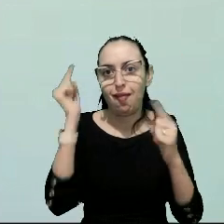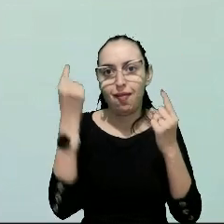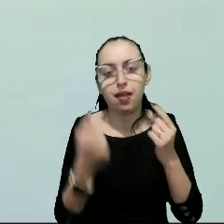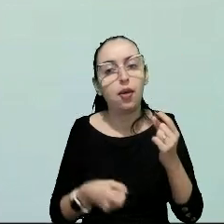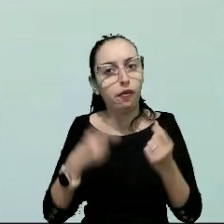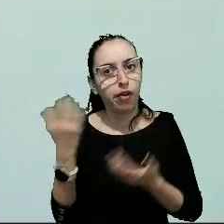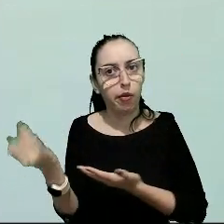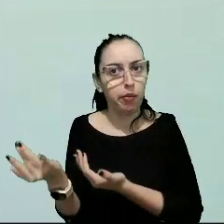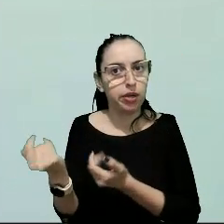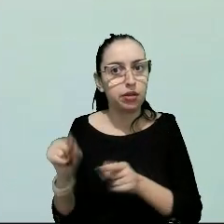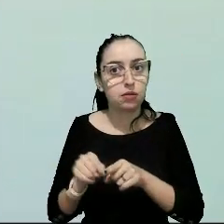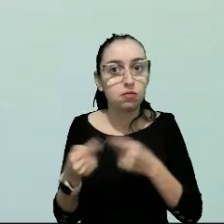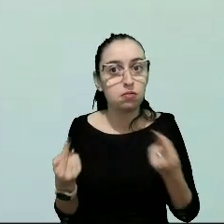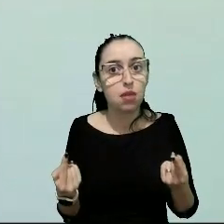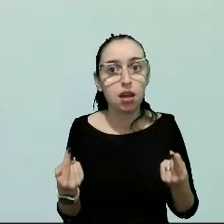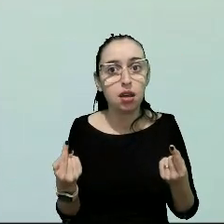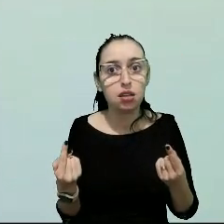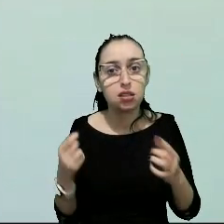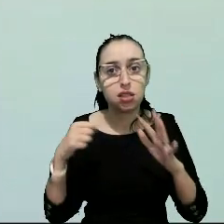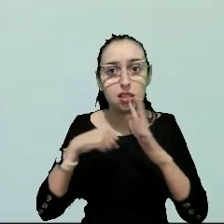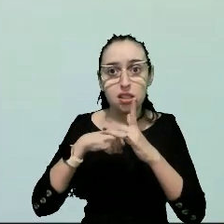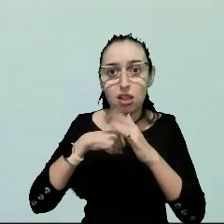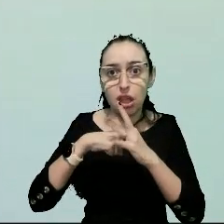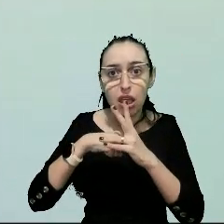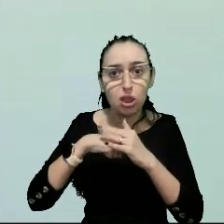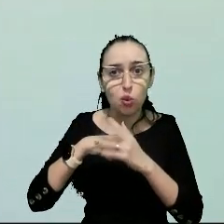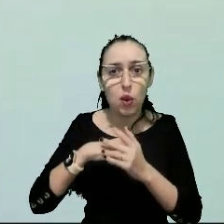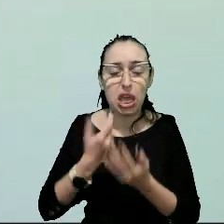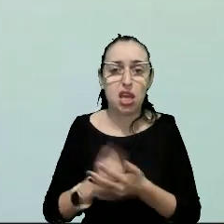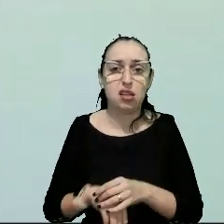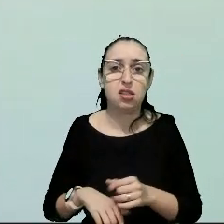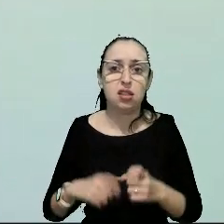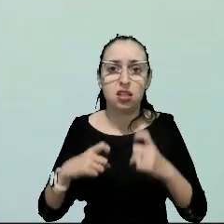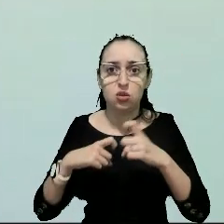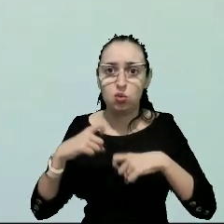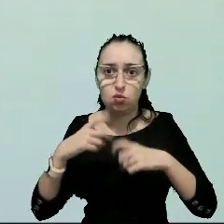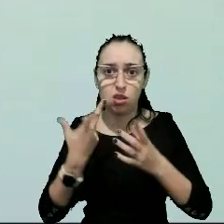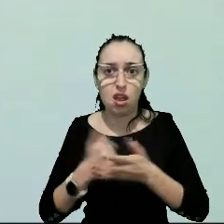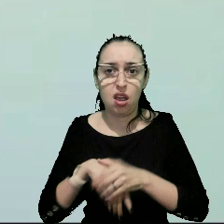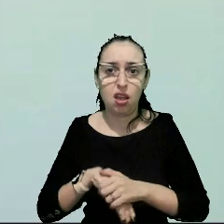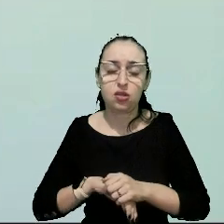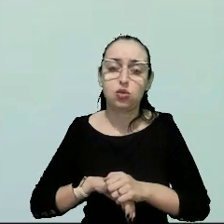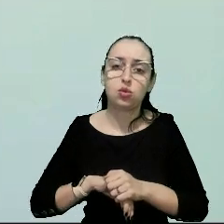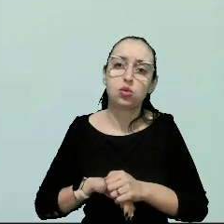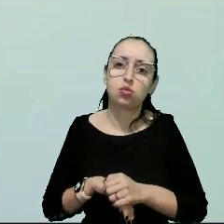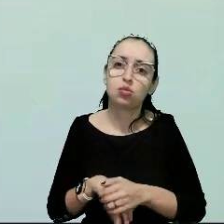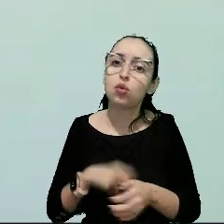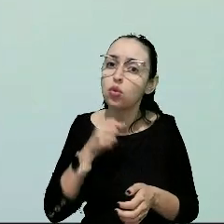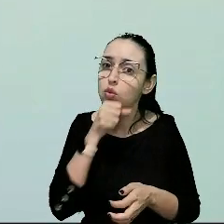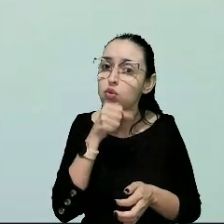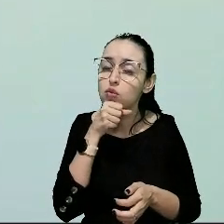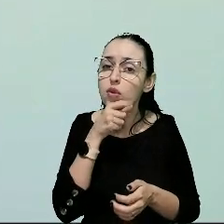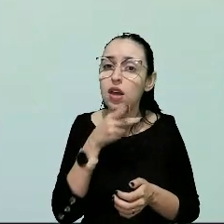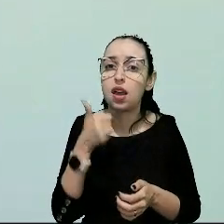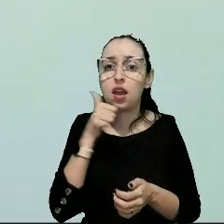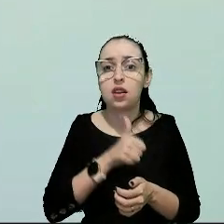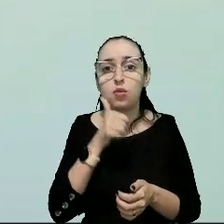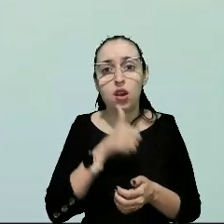jovem. E sabe quem mais está se contaminando com HIV e doenças sexualmente